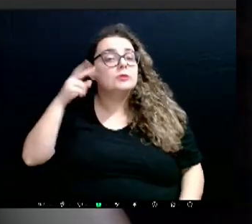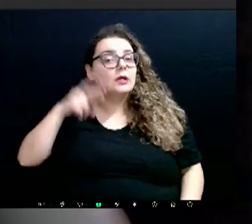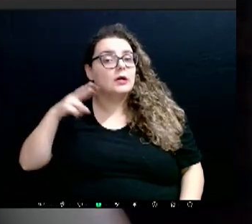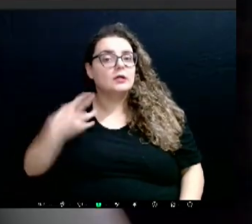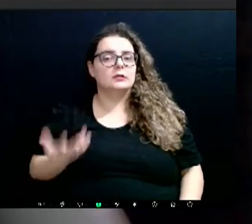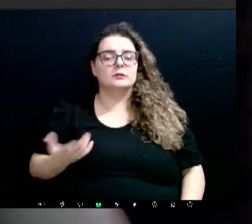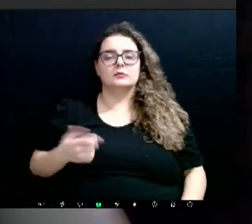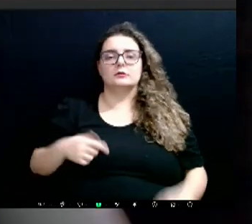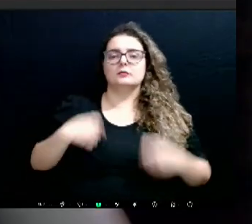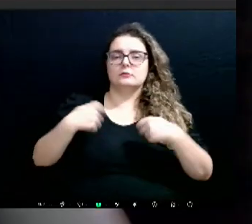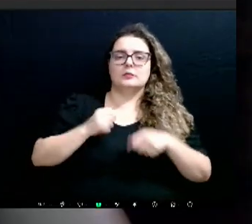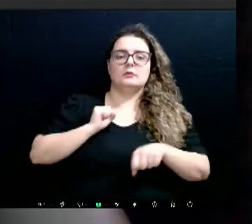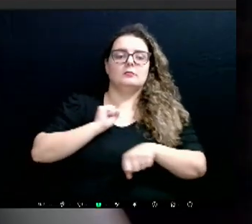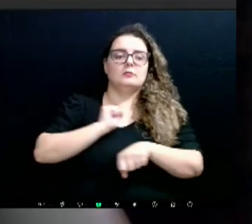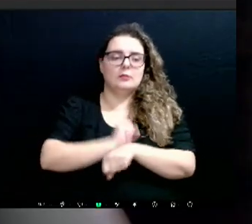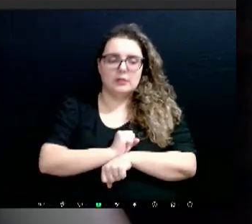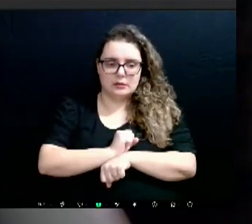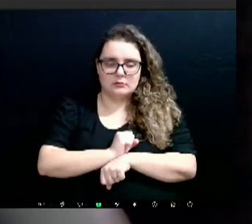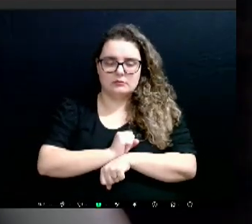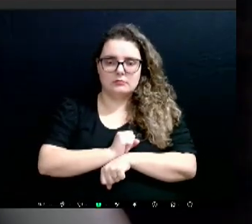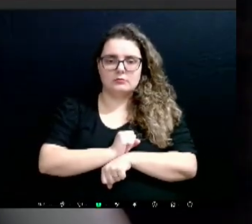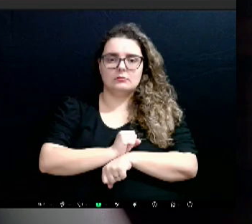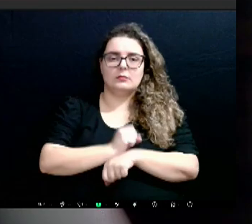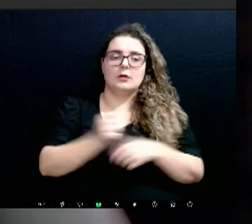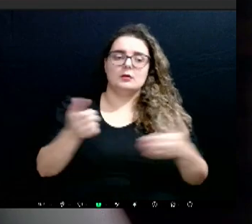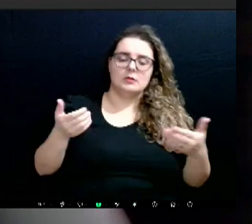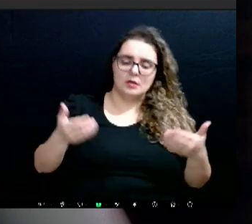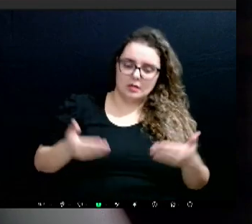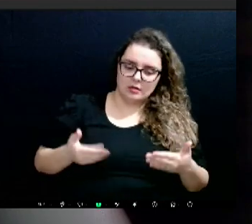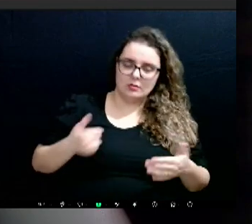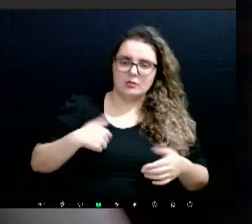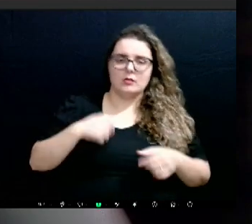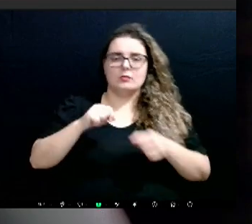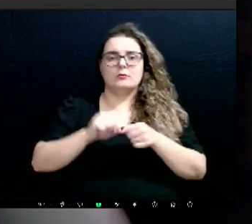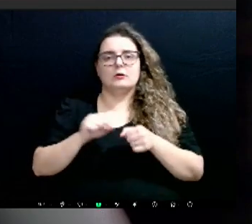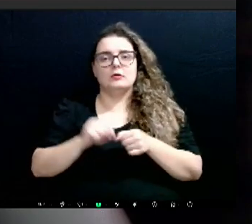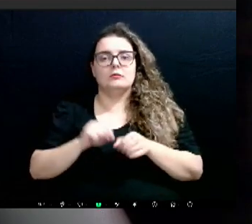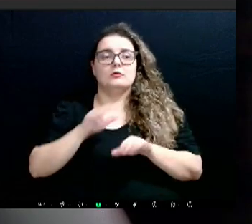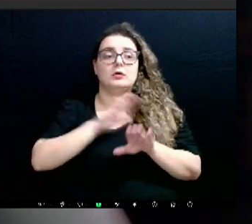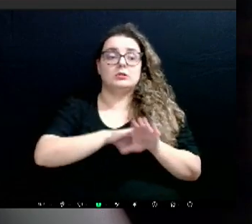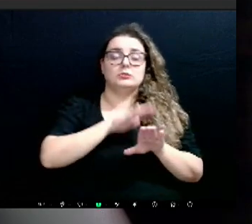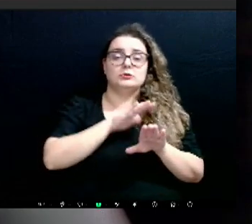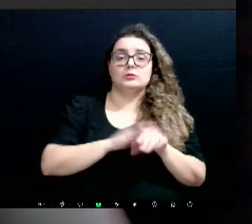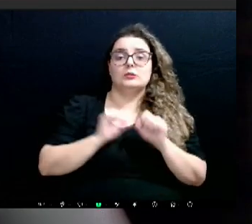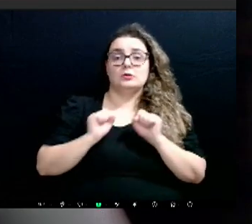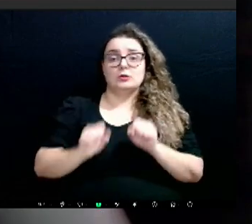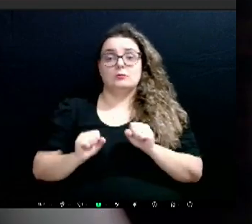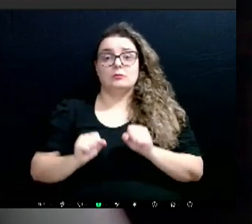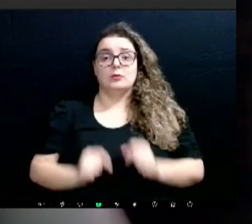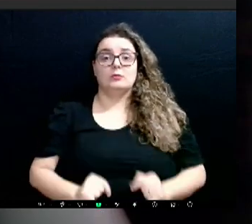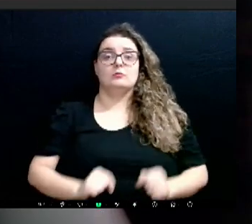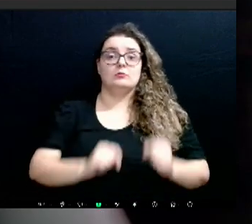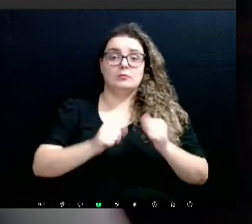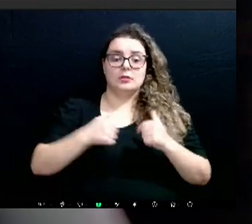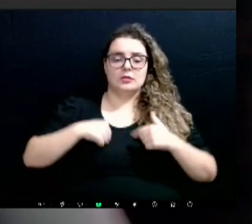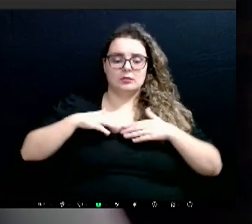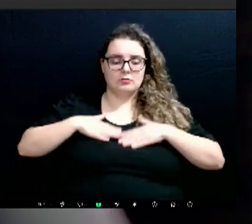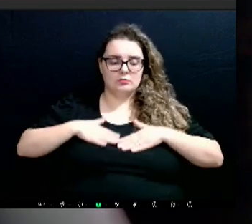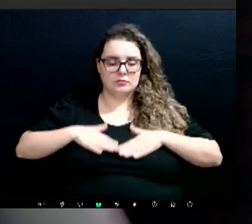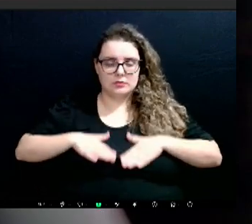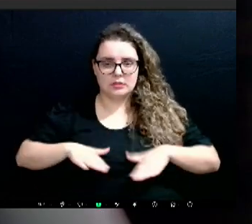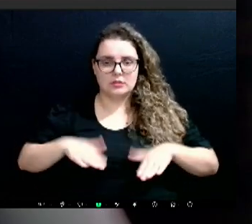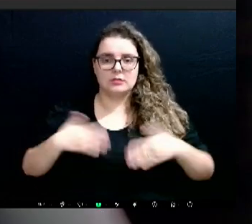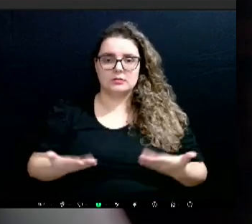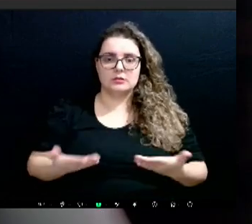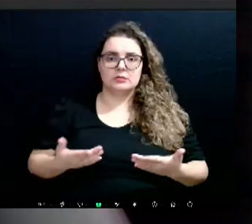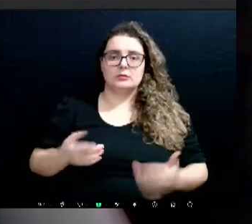parar, falar, bom, agora eu vou fazer uma atividade que possa favorecer com que eu descanse. Então a tela, como ela já